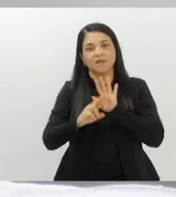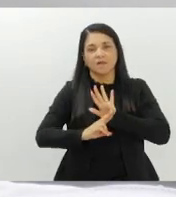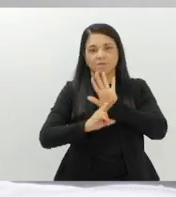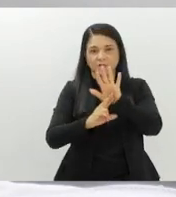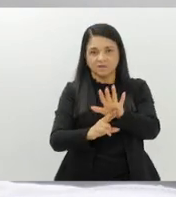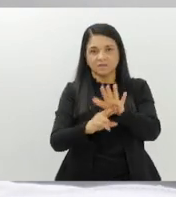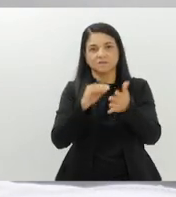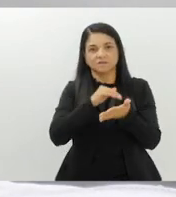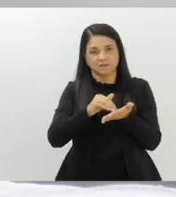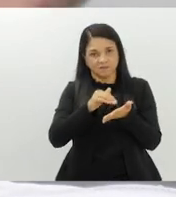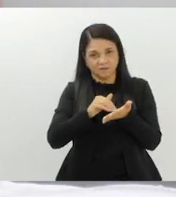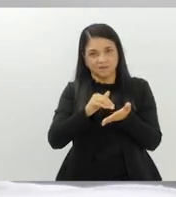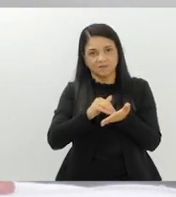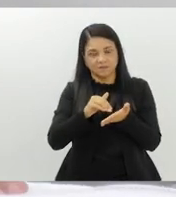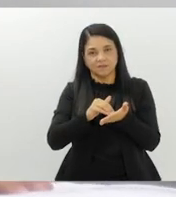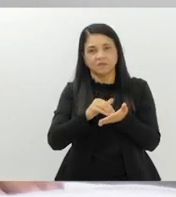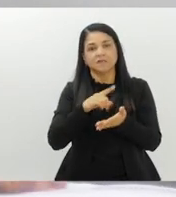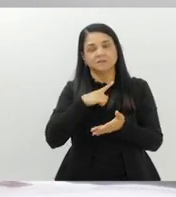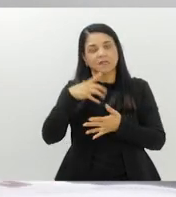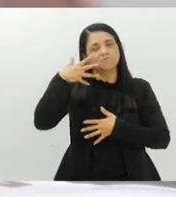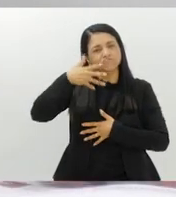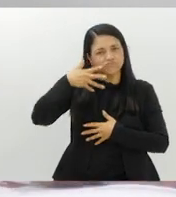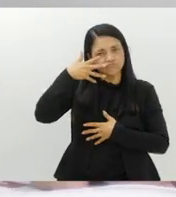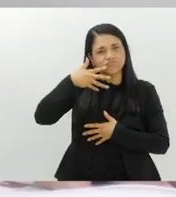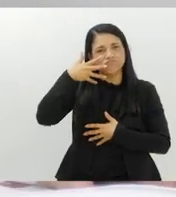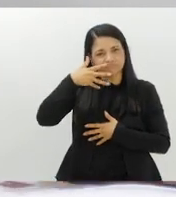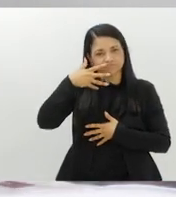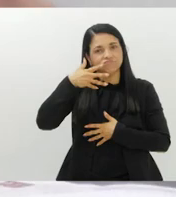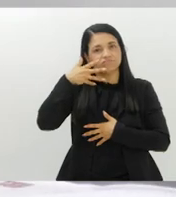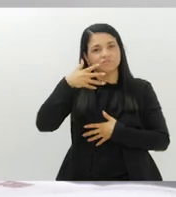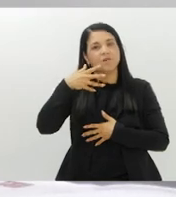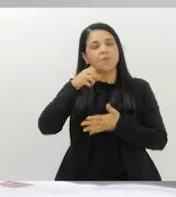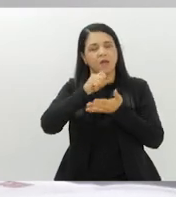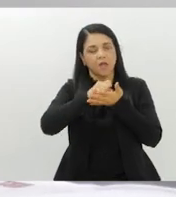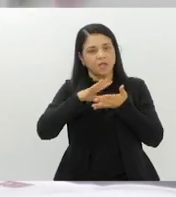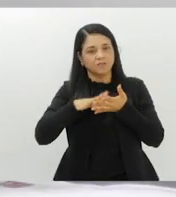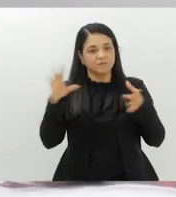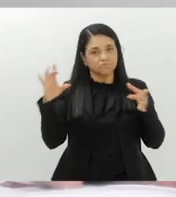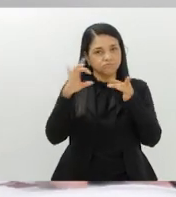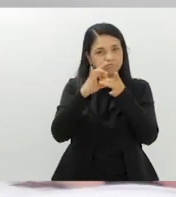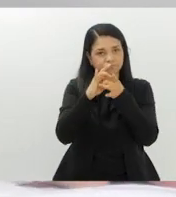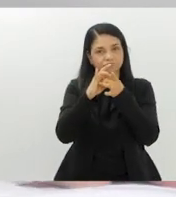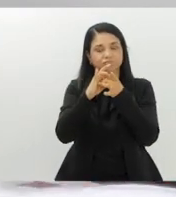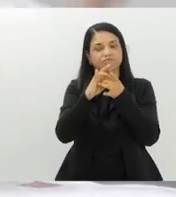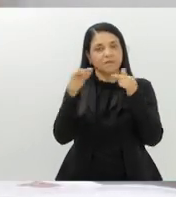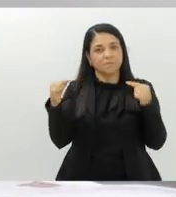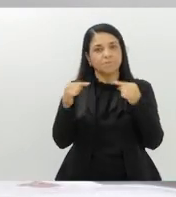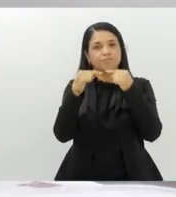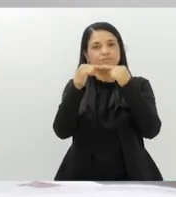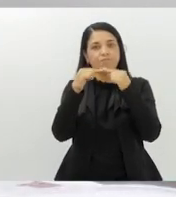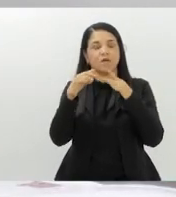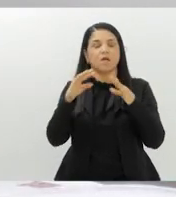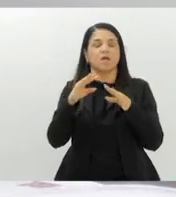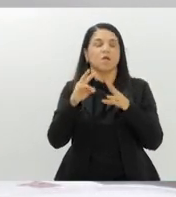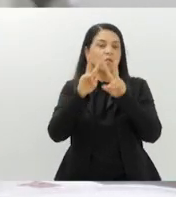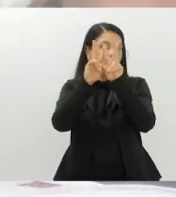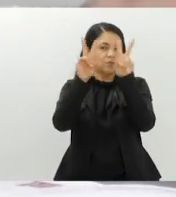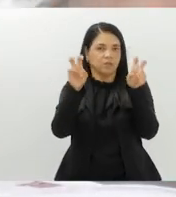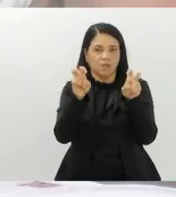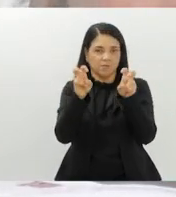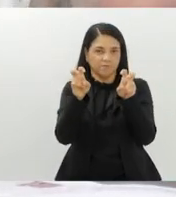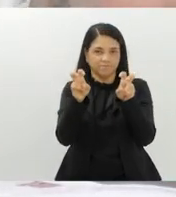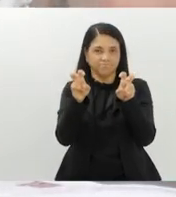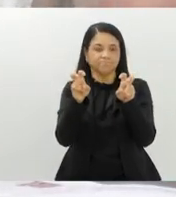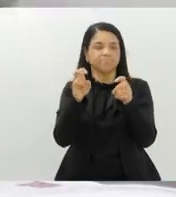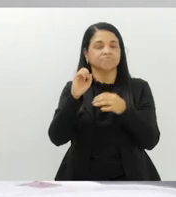representando aqui a Secretaria, tem o que falar e tem uma atividade ligada a esse tema de conexão da